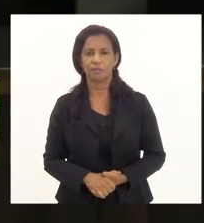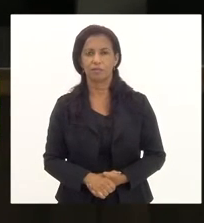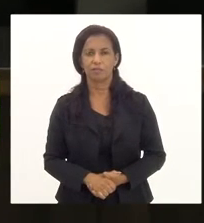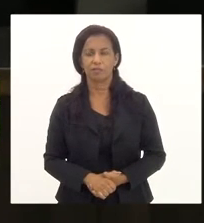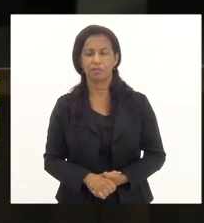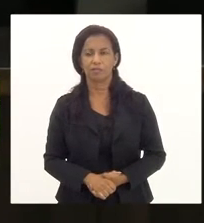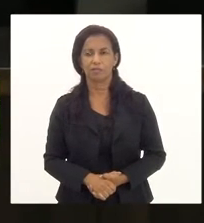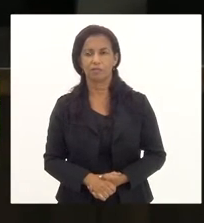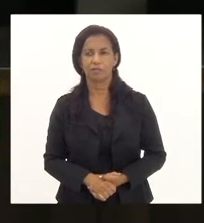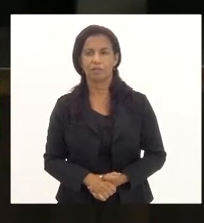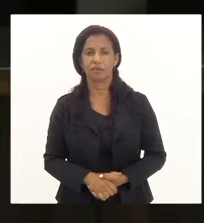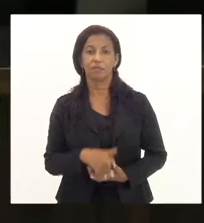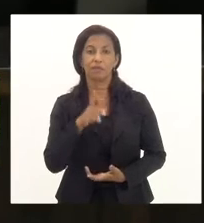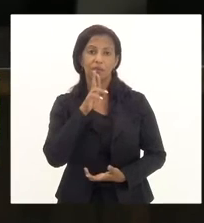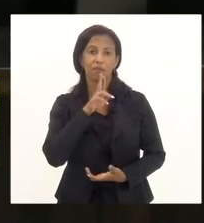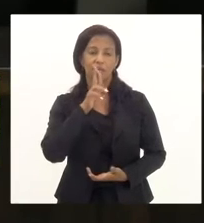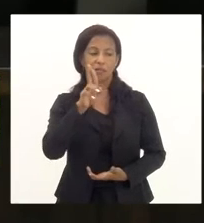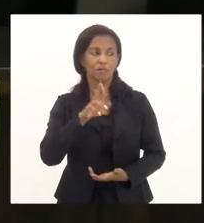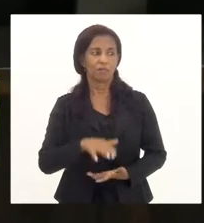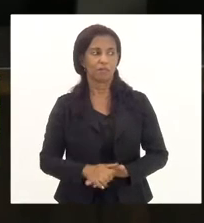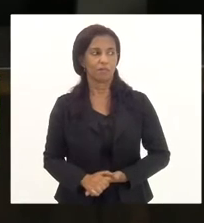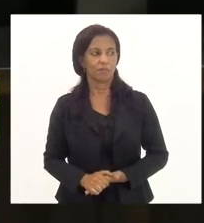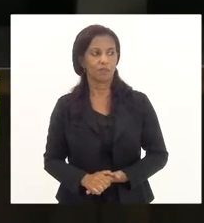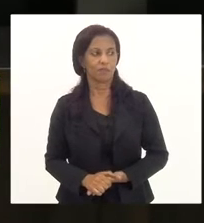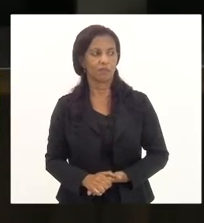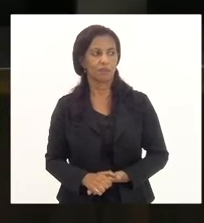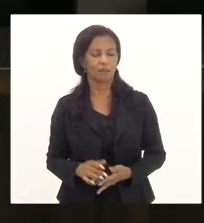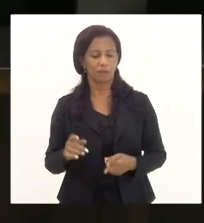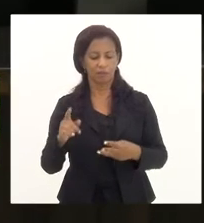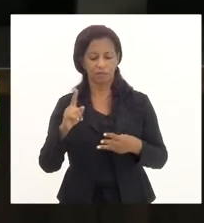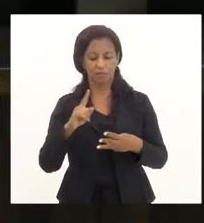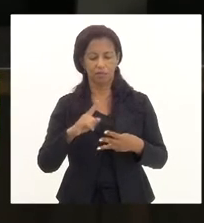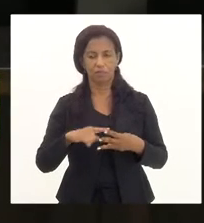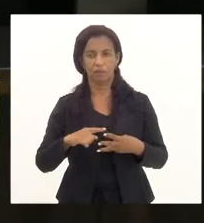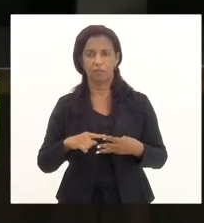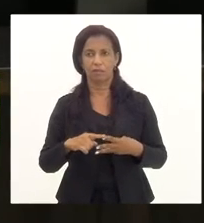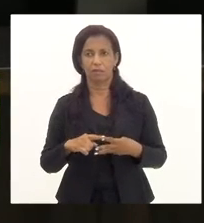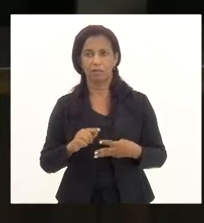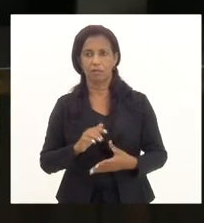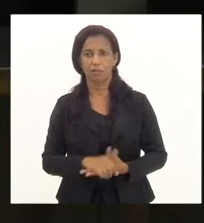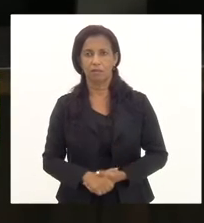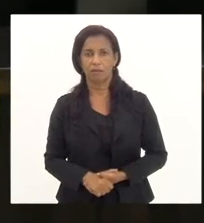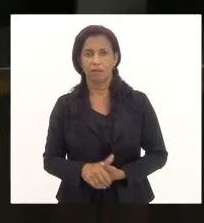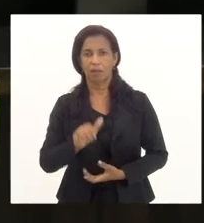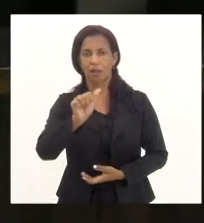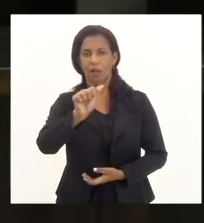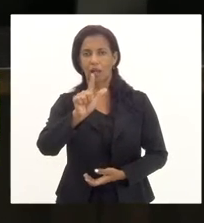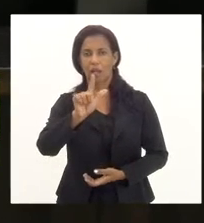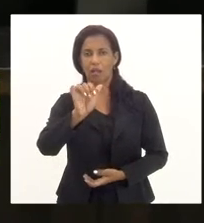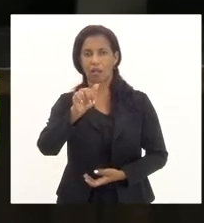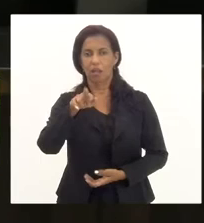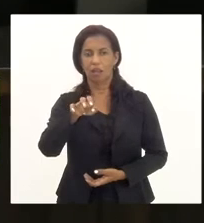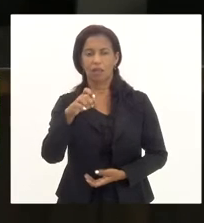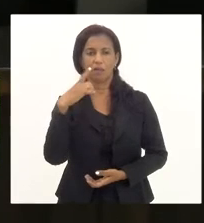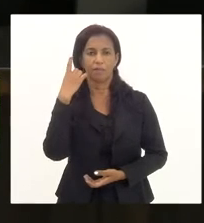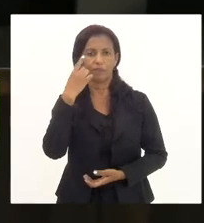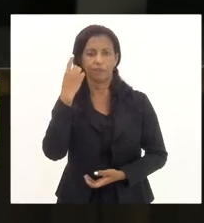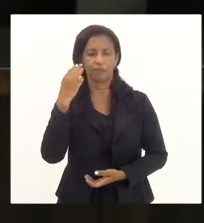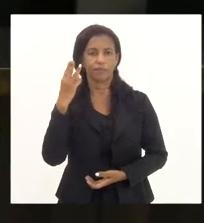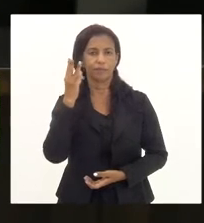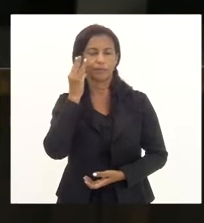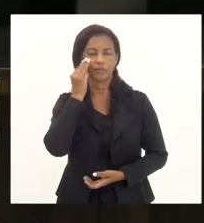o que respondesse a senhora Aline para